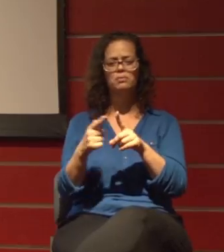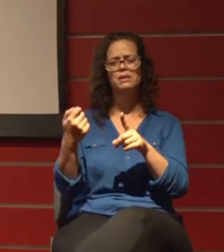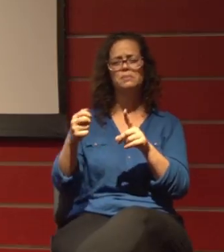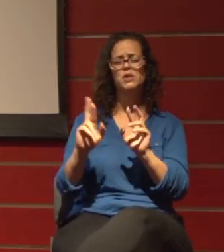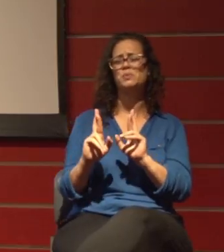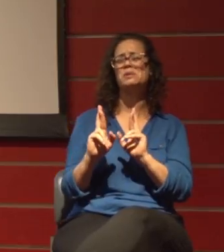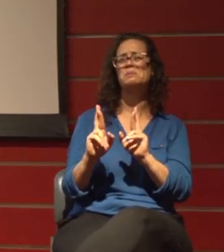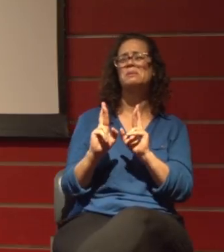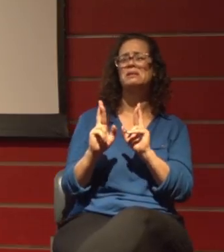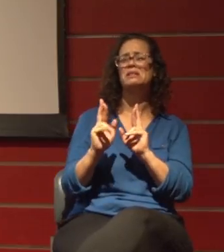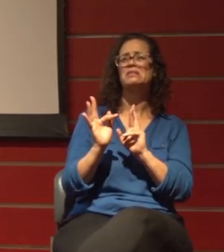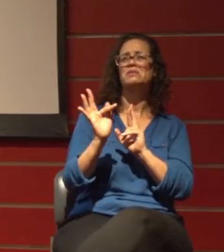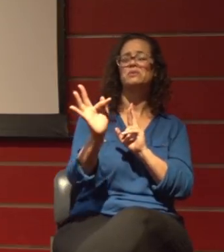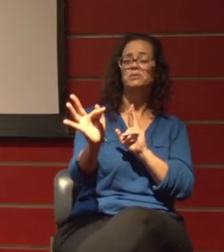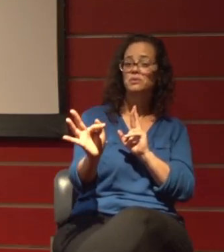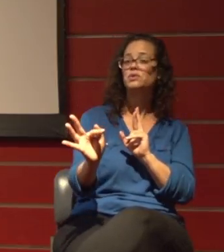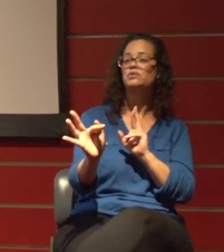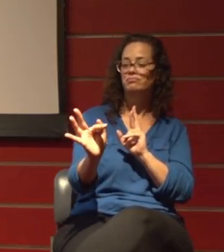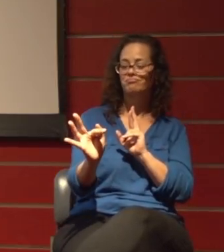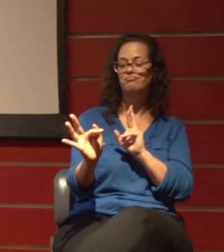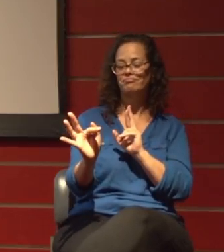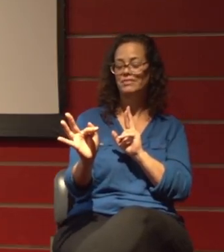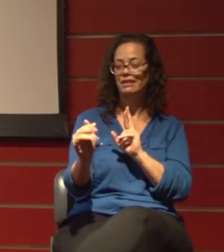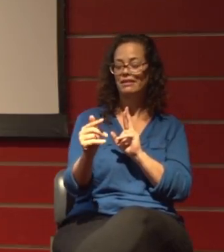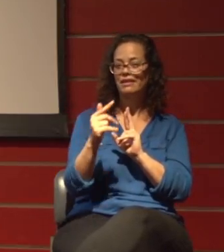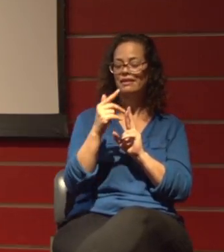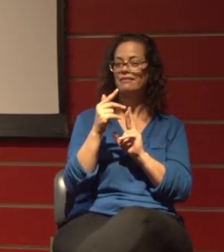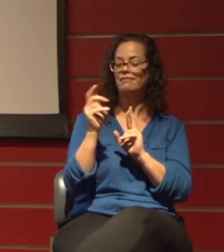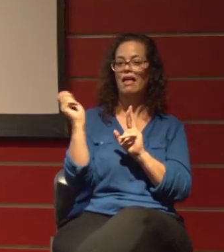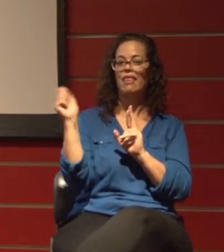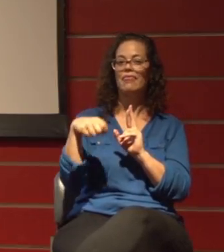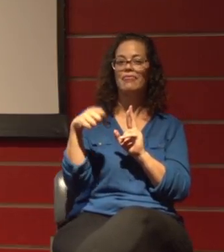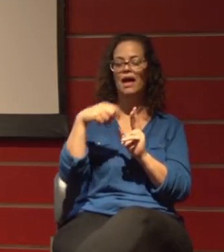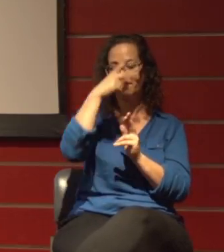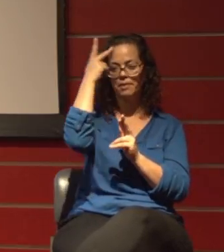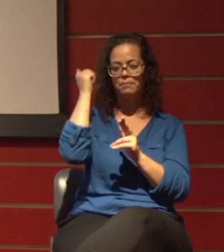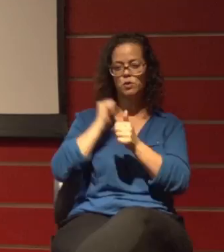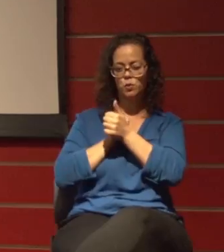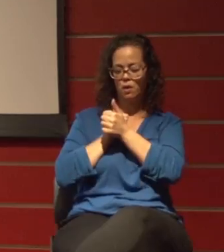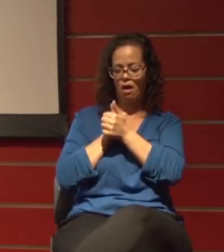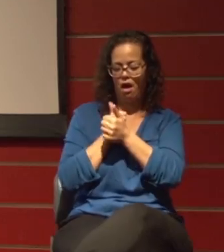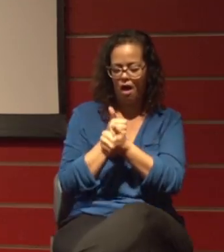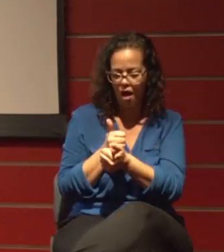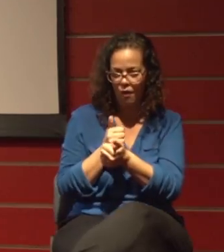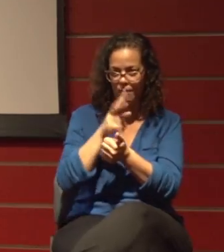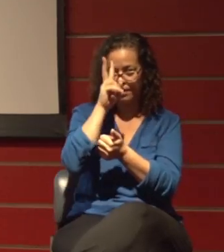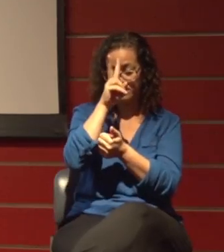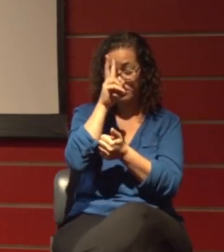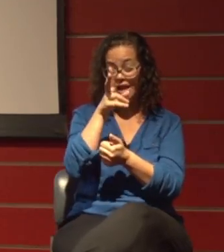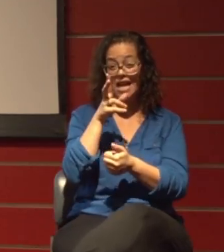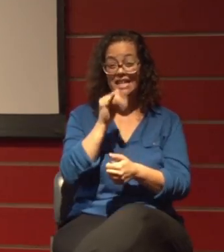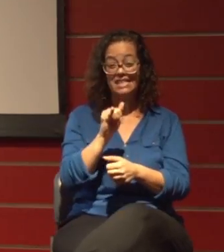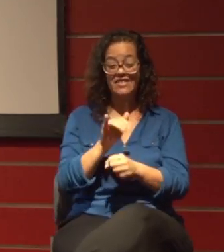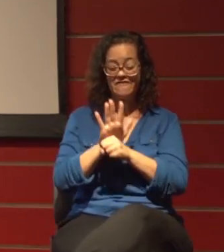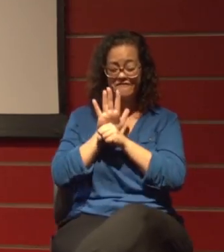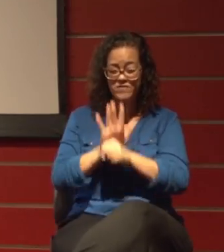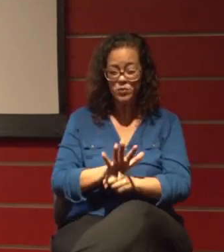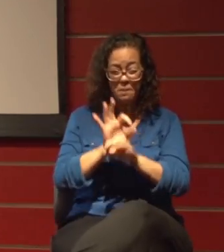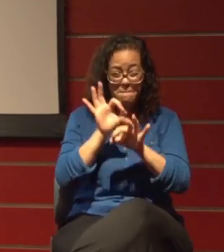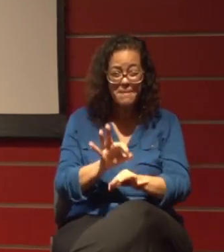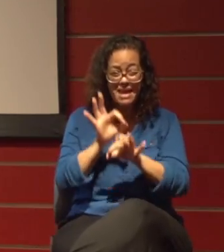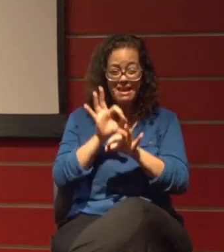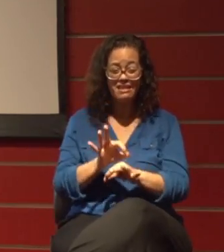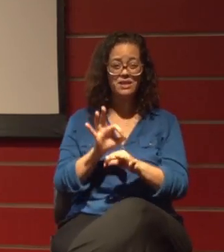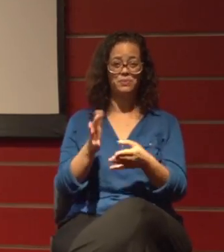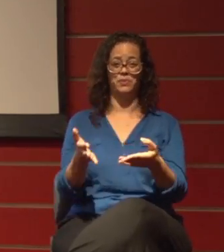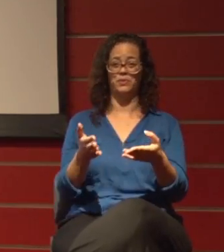mínima Algo que faça ainda valer a pena acompanhá-lo ou seja se você der um fodeu bem fodeu mesmo né